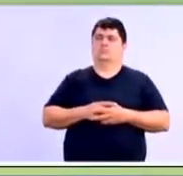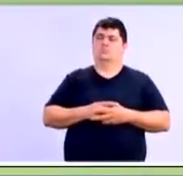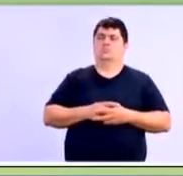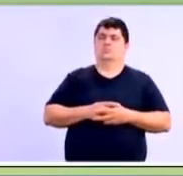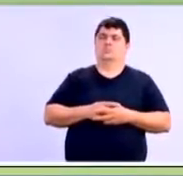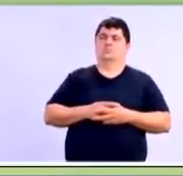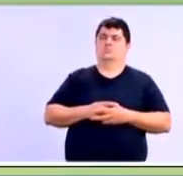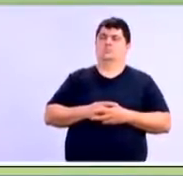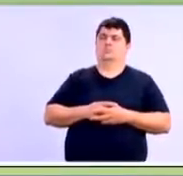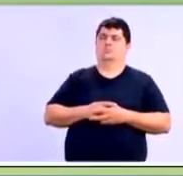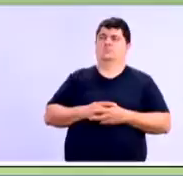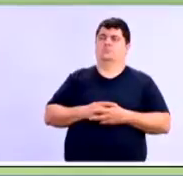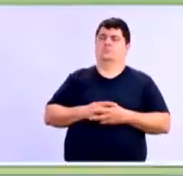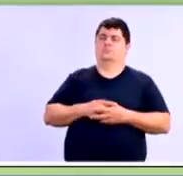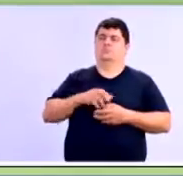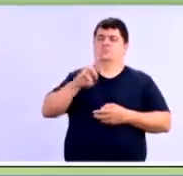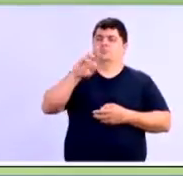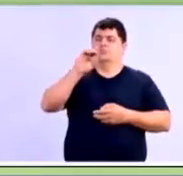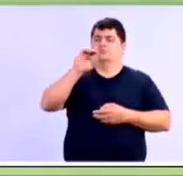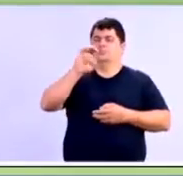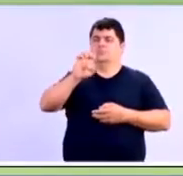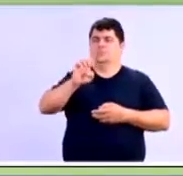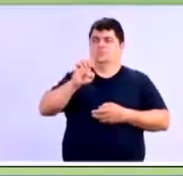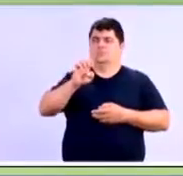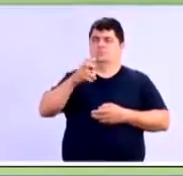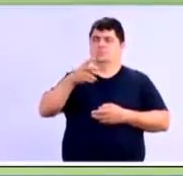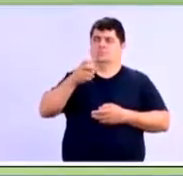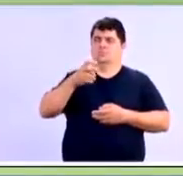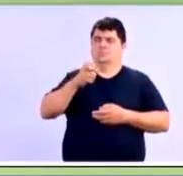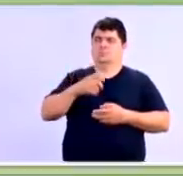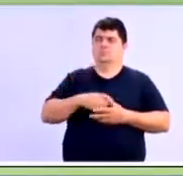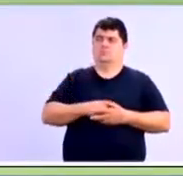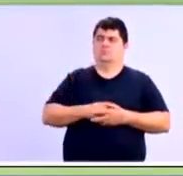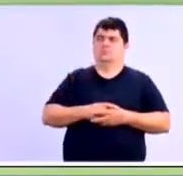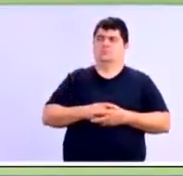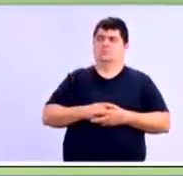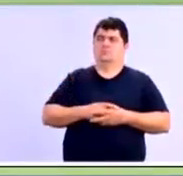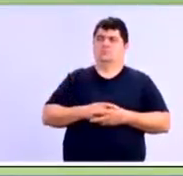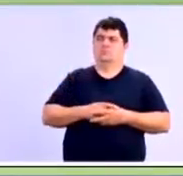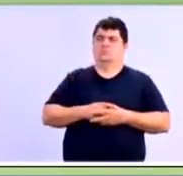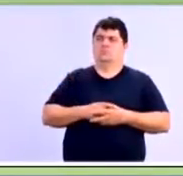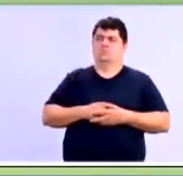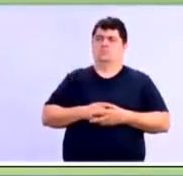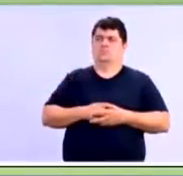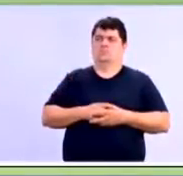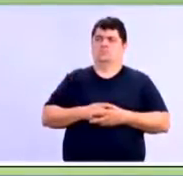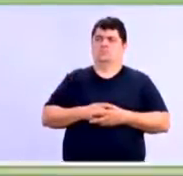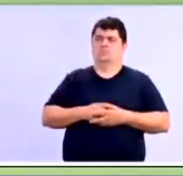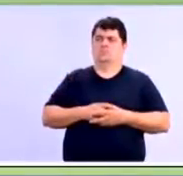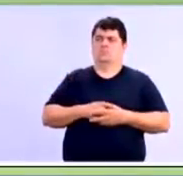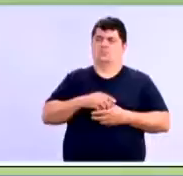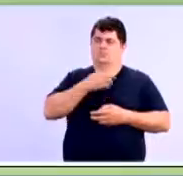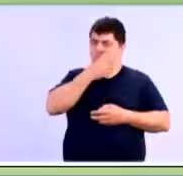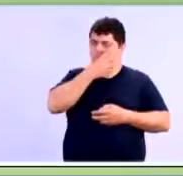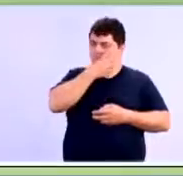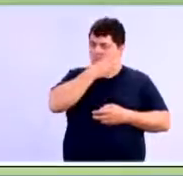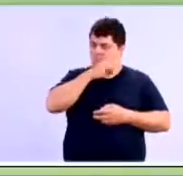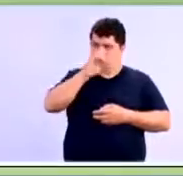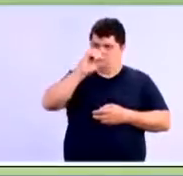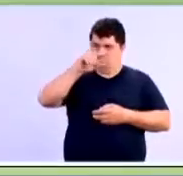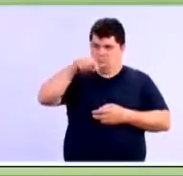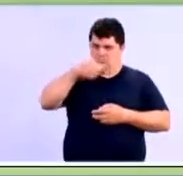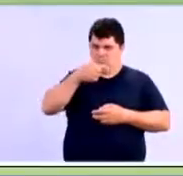sombra de dúvida. Então, o retorno sobre o patrimônio líquido é igual a, aqui dá